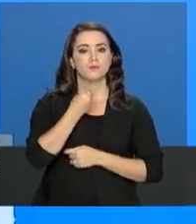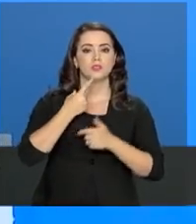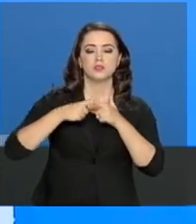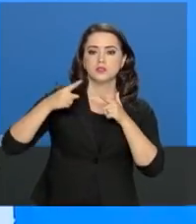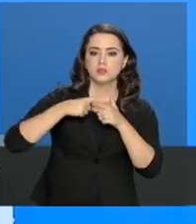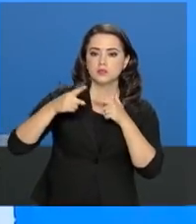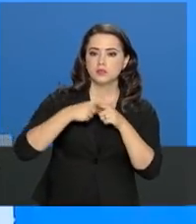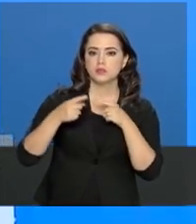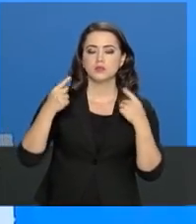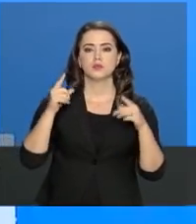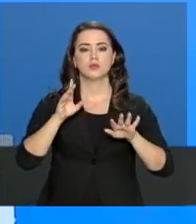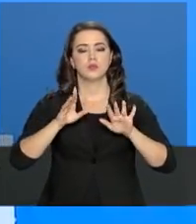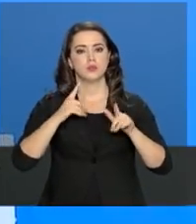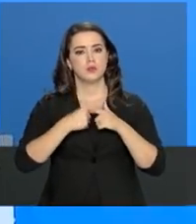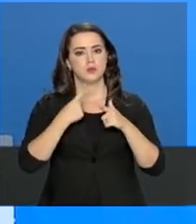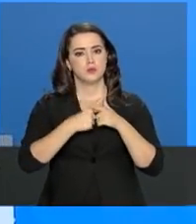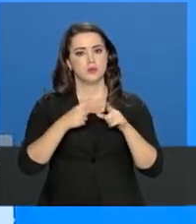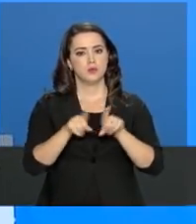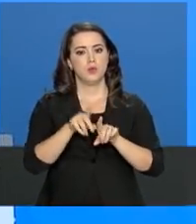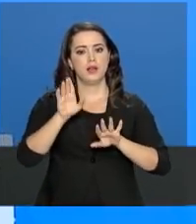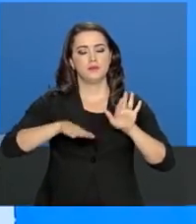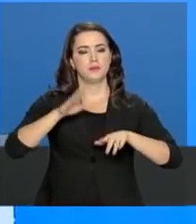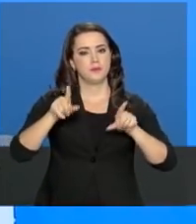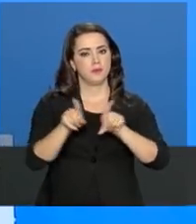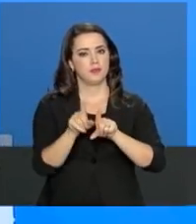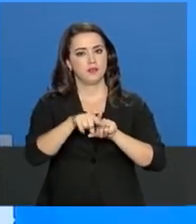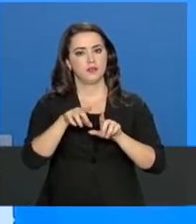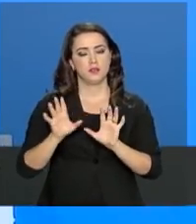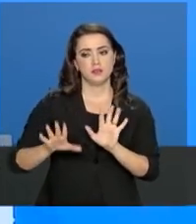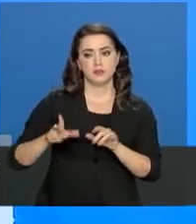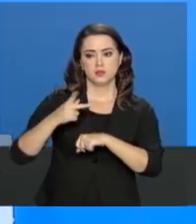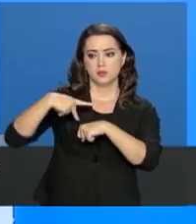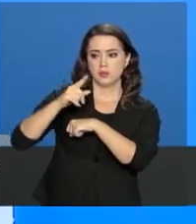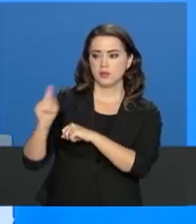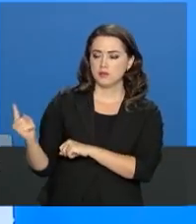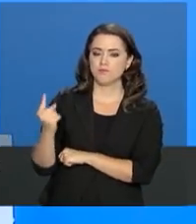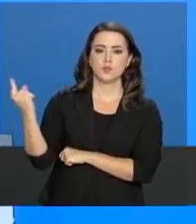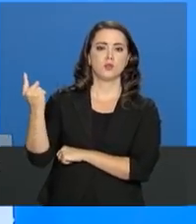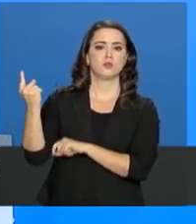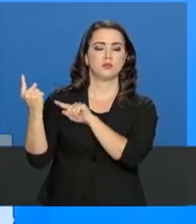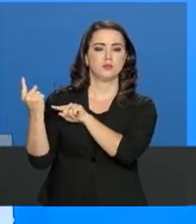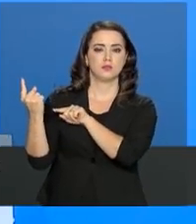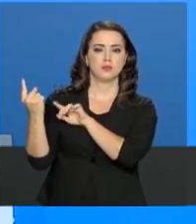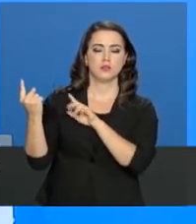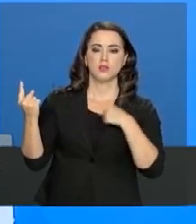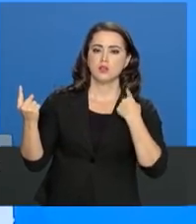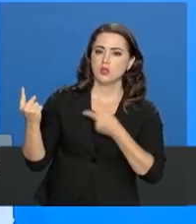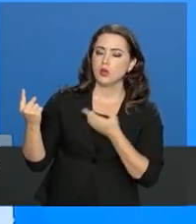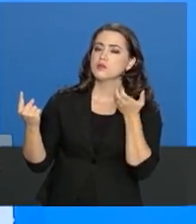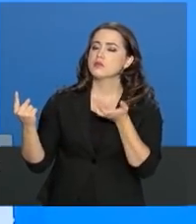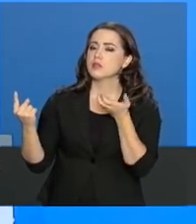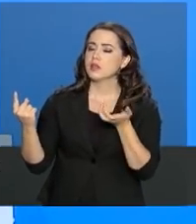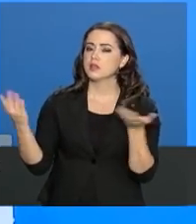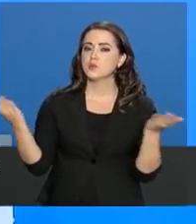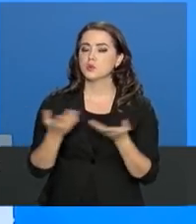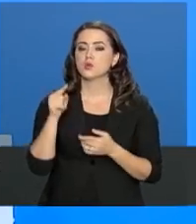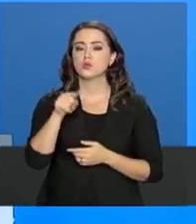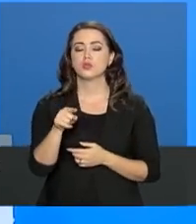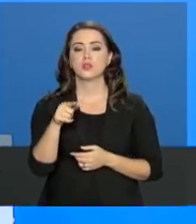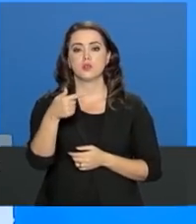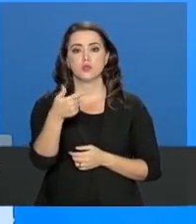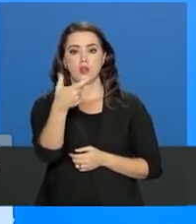tenista que alguns sustentam certo isolacionista e nós a mensagem que nós trouxemos aqui hoje 20 é muito